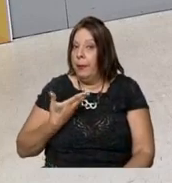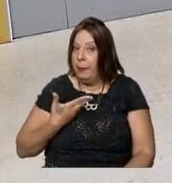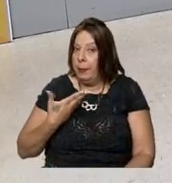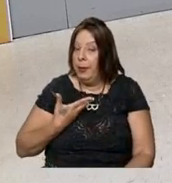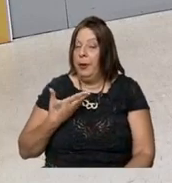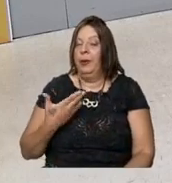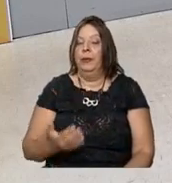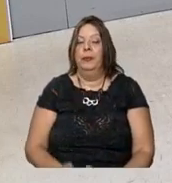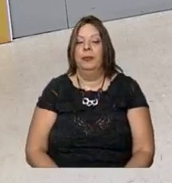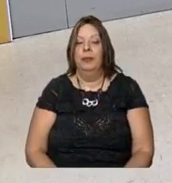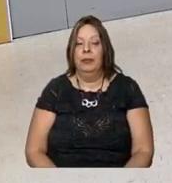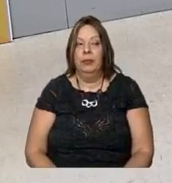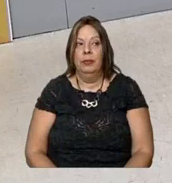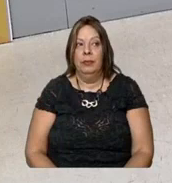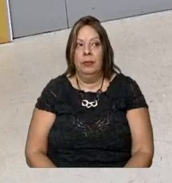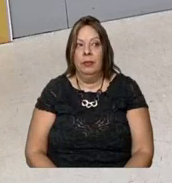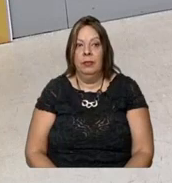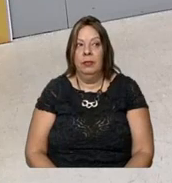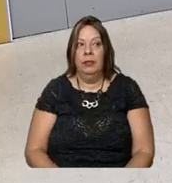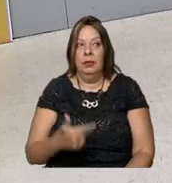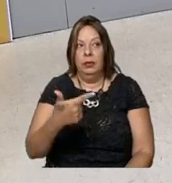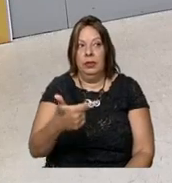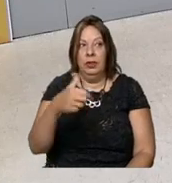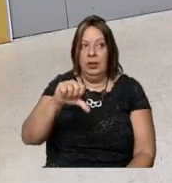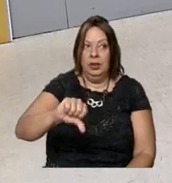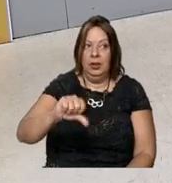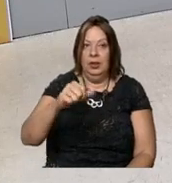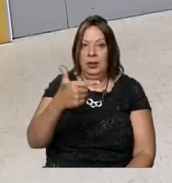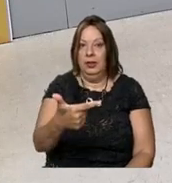três décadas. 29.